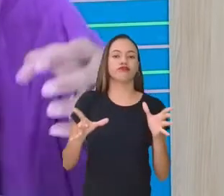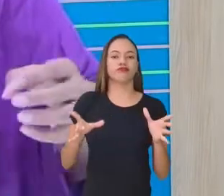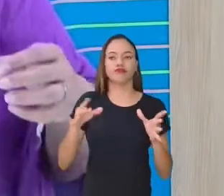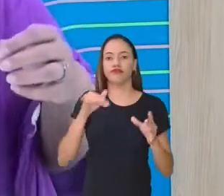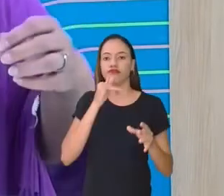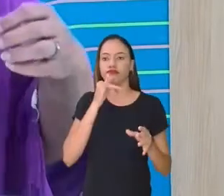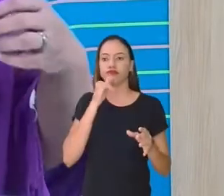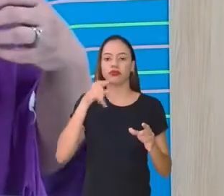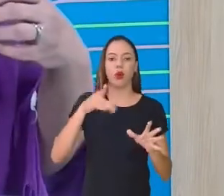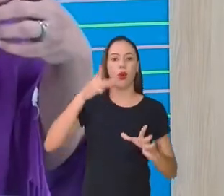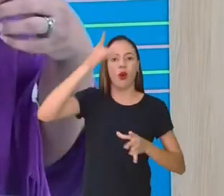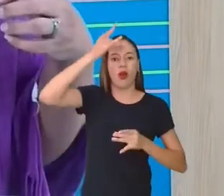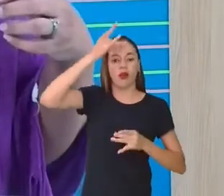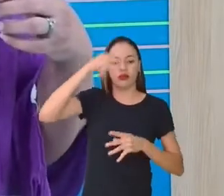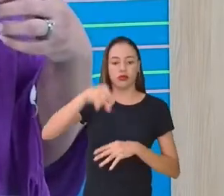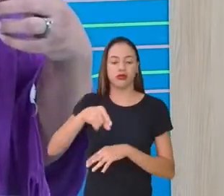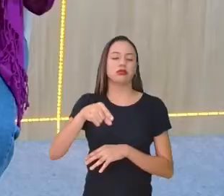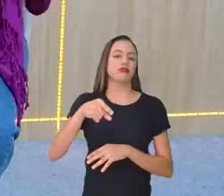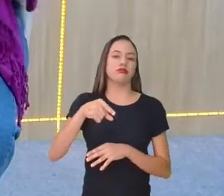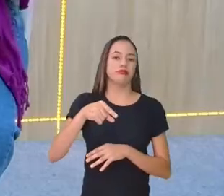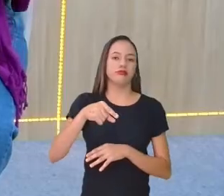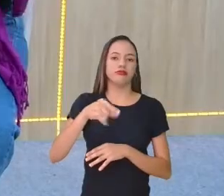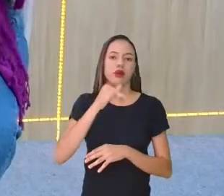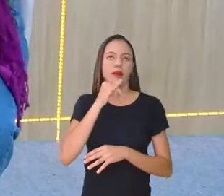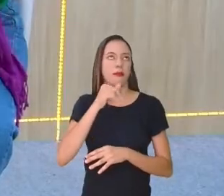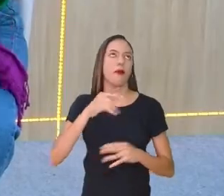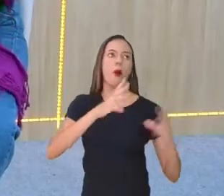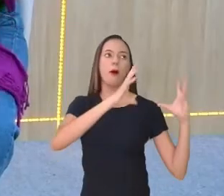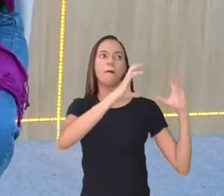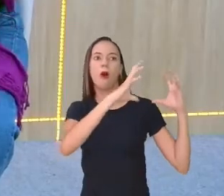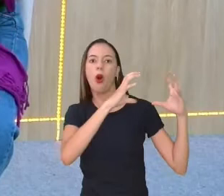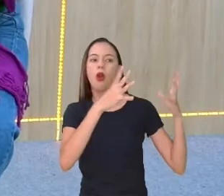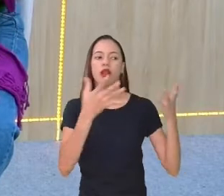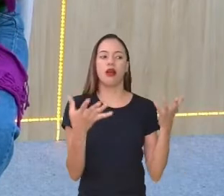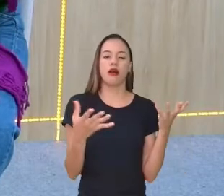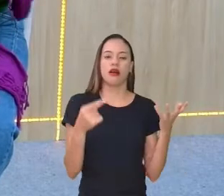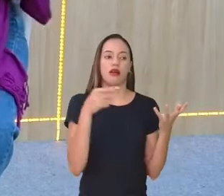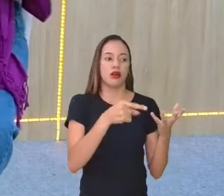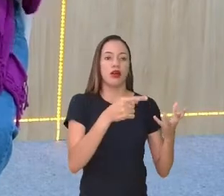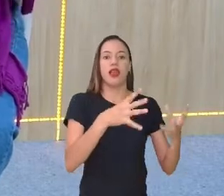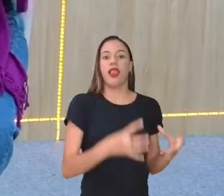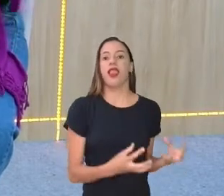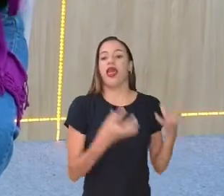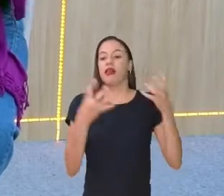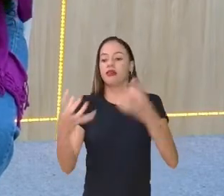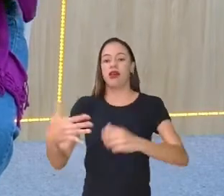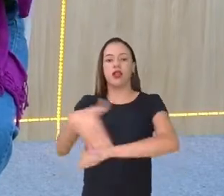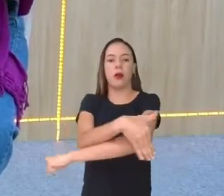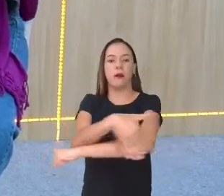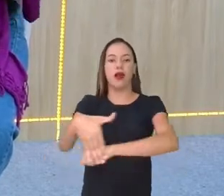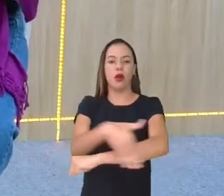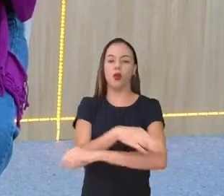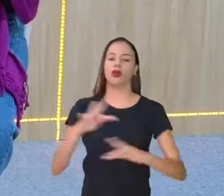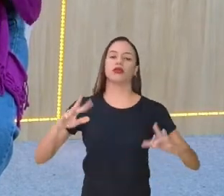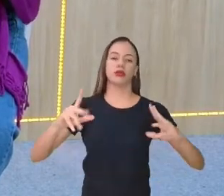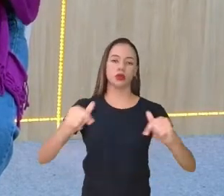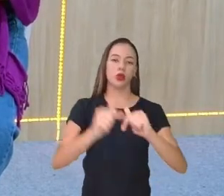uma bola, ele é levado para a rua. Né? Os objetos de cena que vão